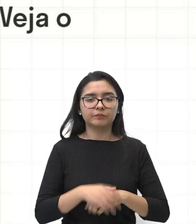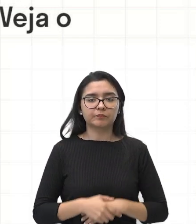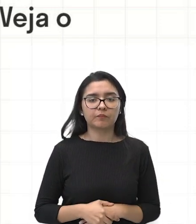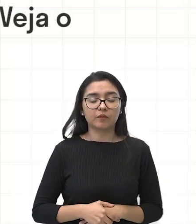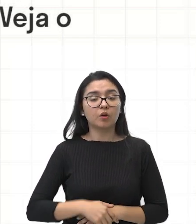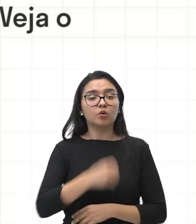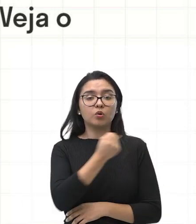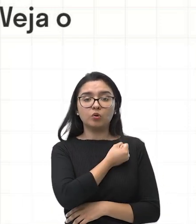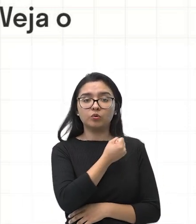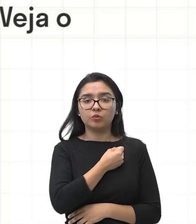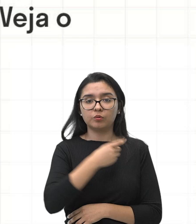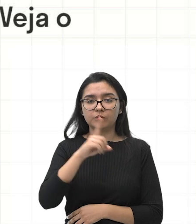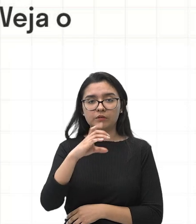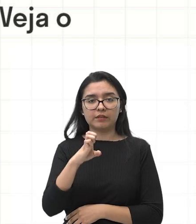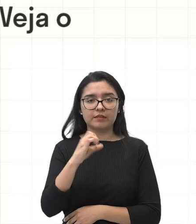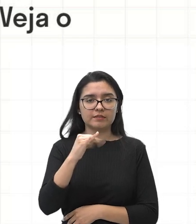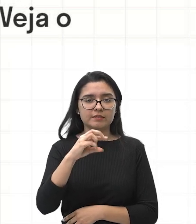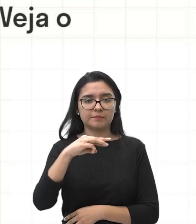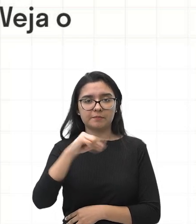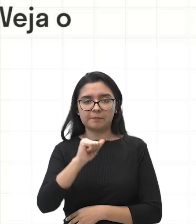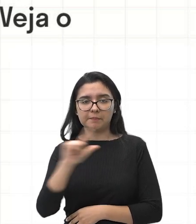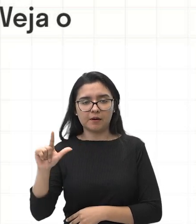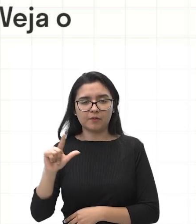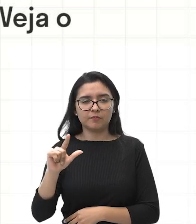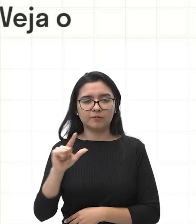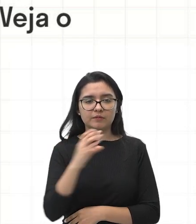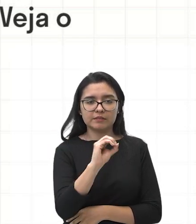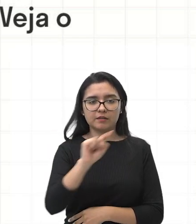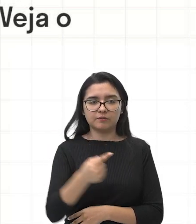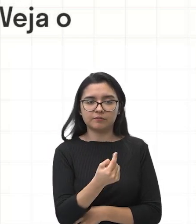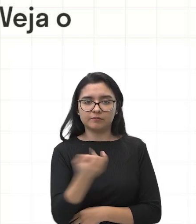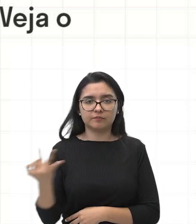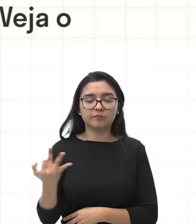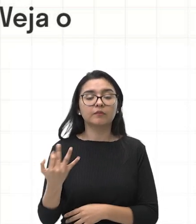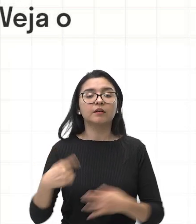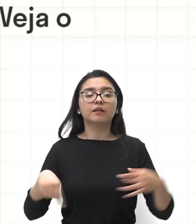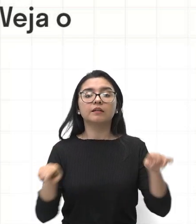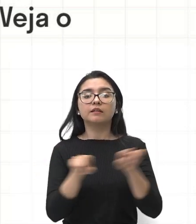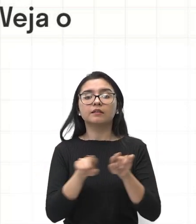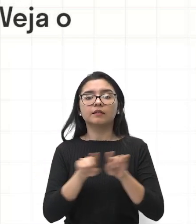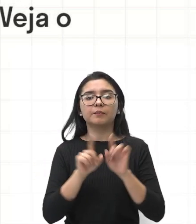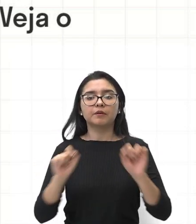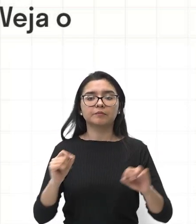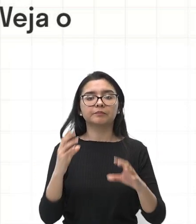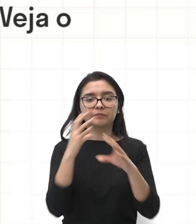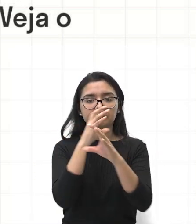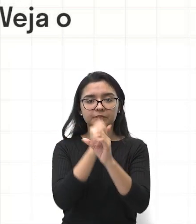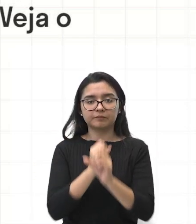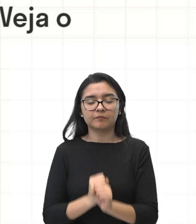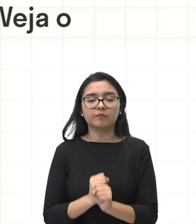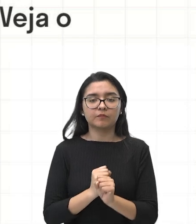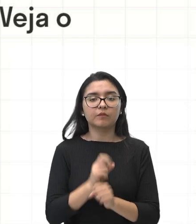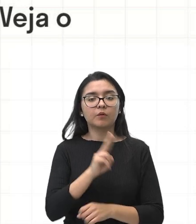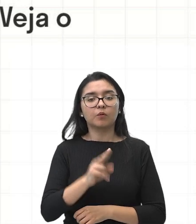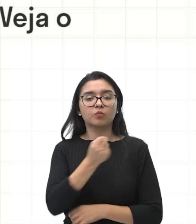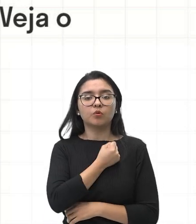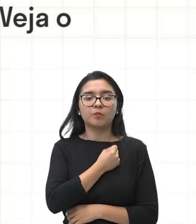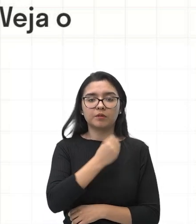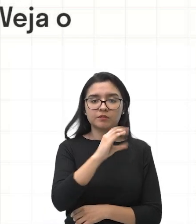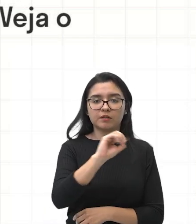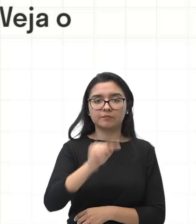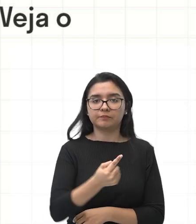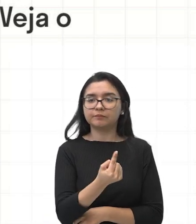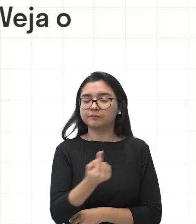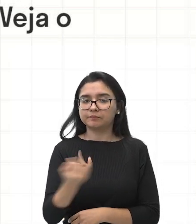decimais e, em especial, nós tratamos também sobre as operações com números decimais.